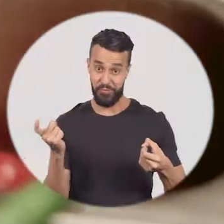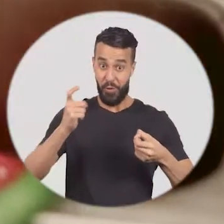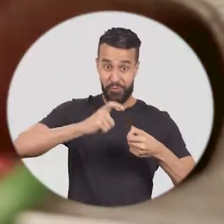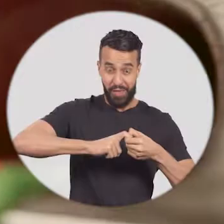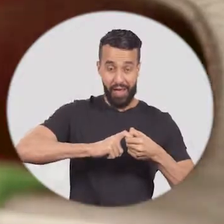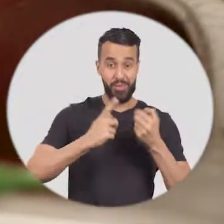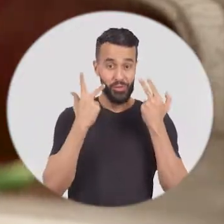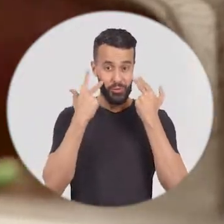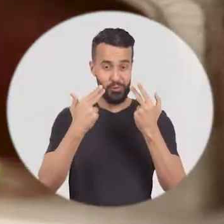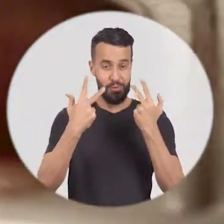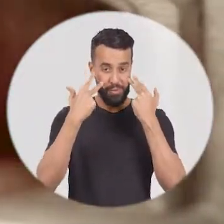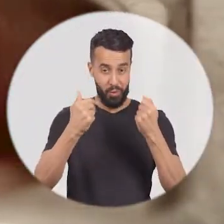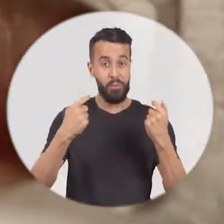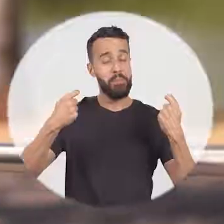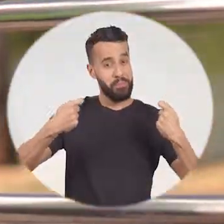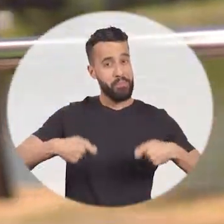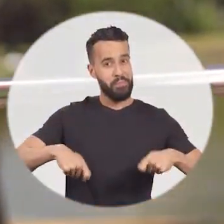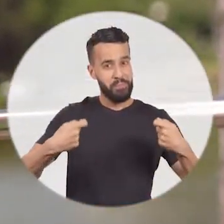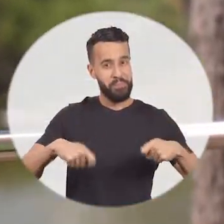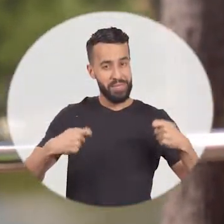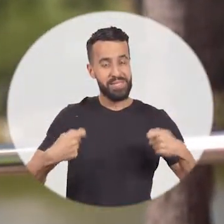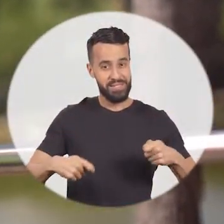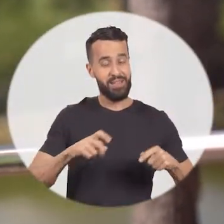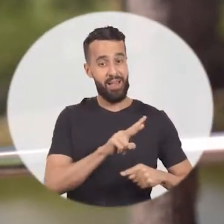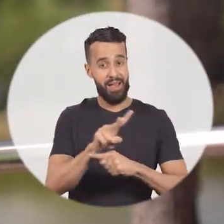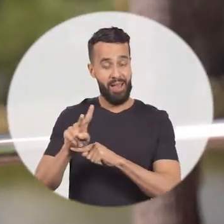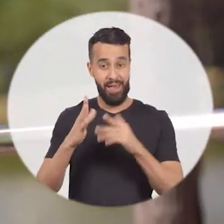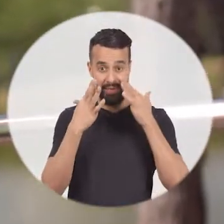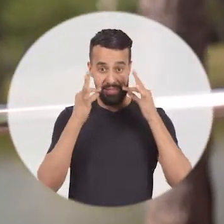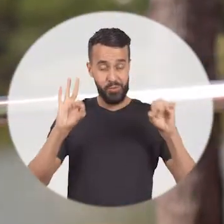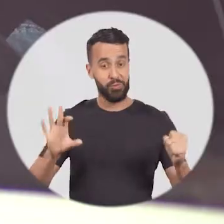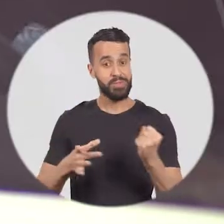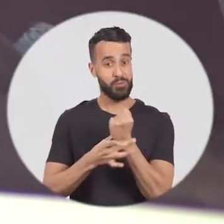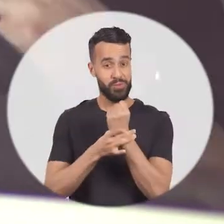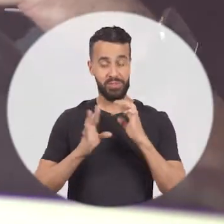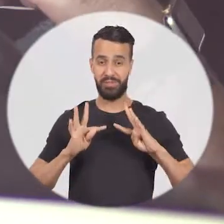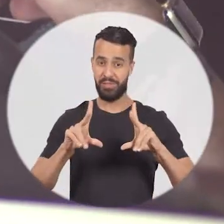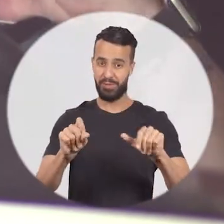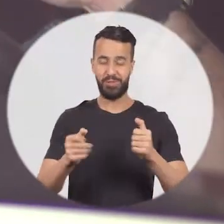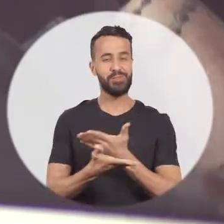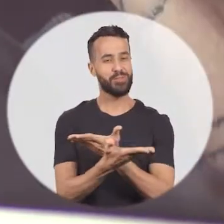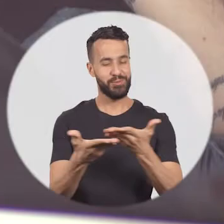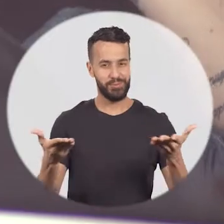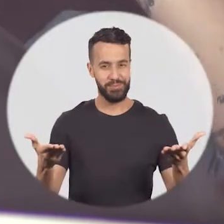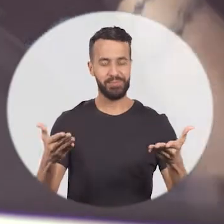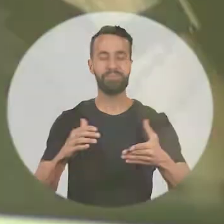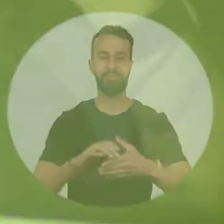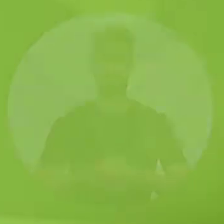tudo volte ao normal, não pode faltar cuidado com a segurança de todos.